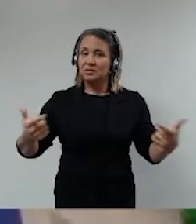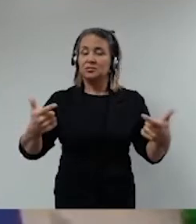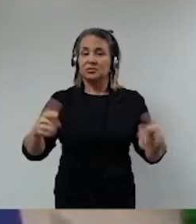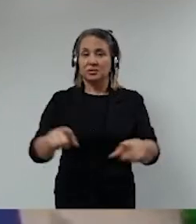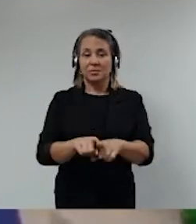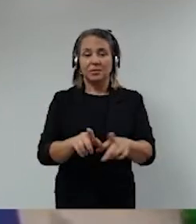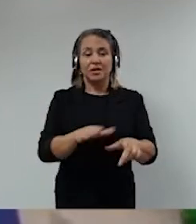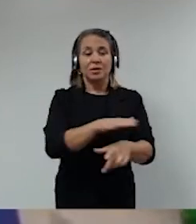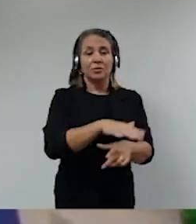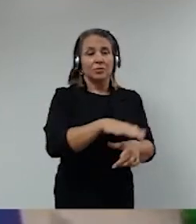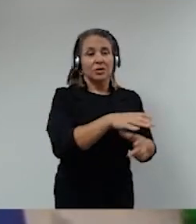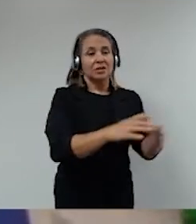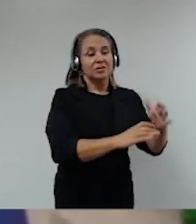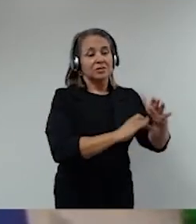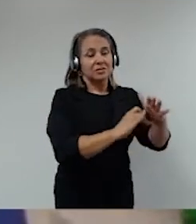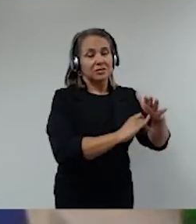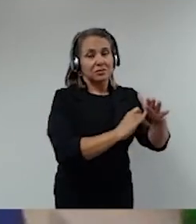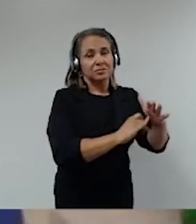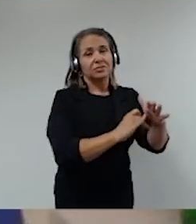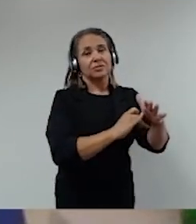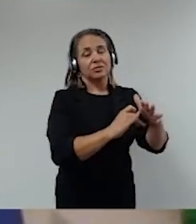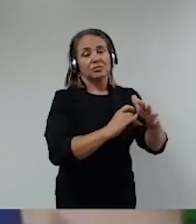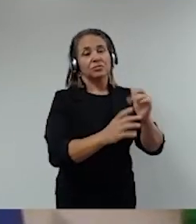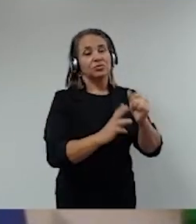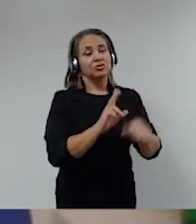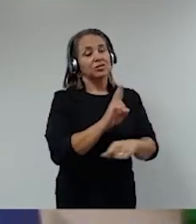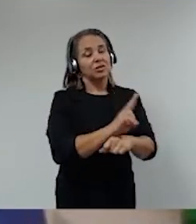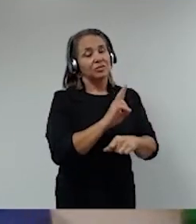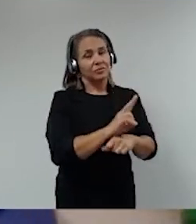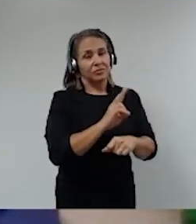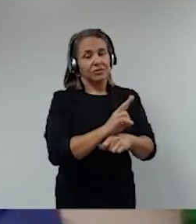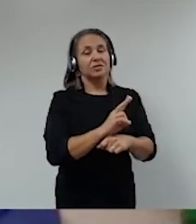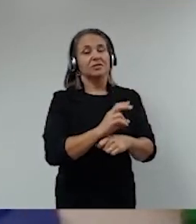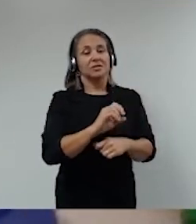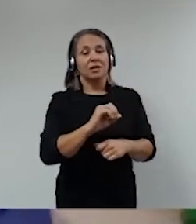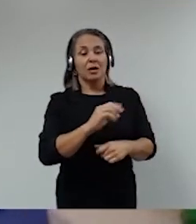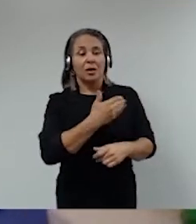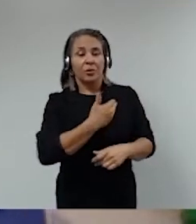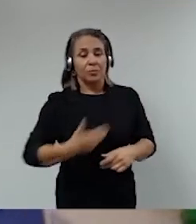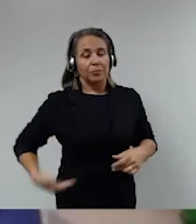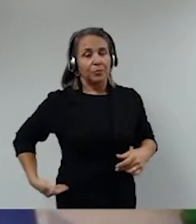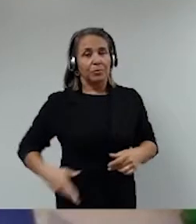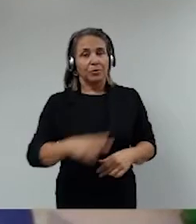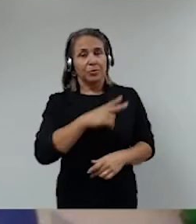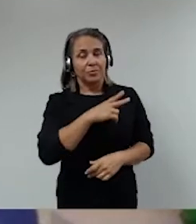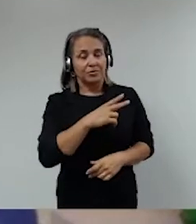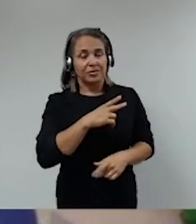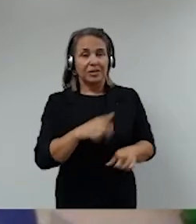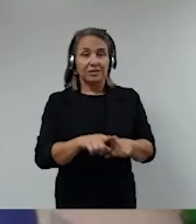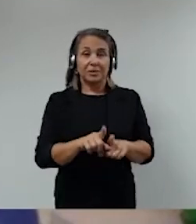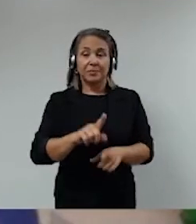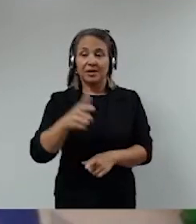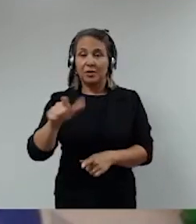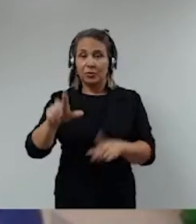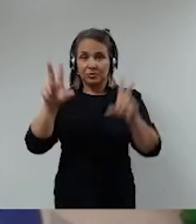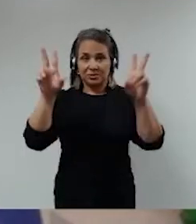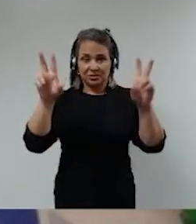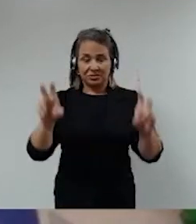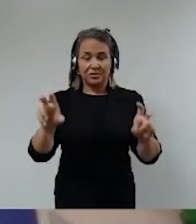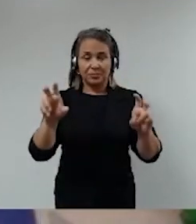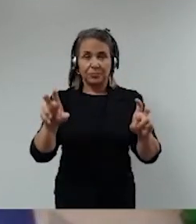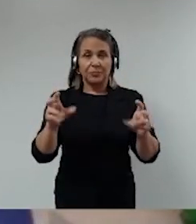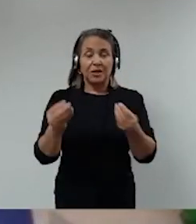dos usuários do sistema, seja público ou privado. Tá? A outra questão é a aplicabilidade